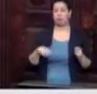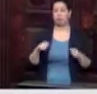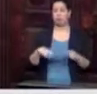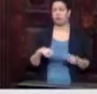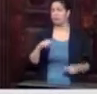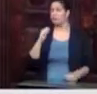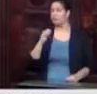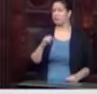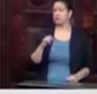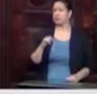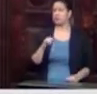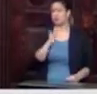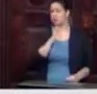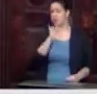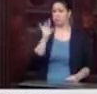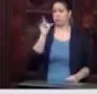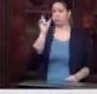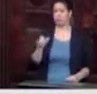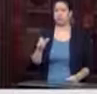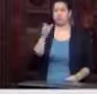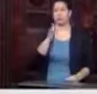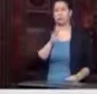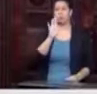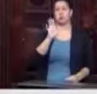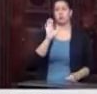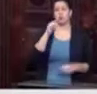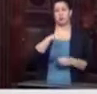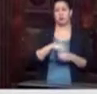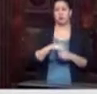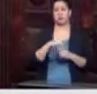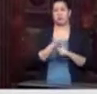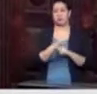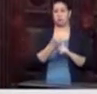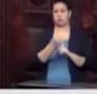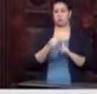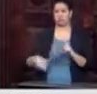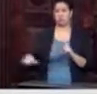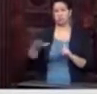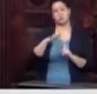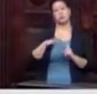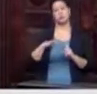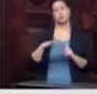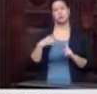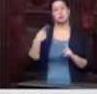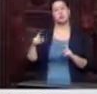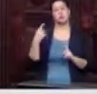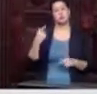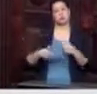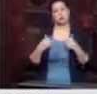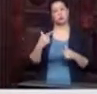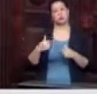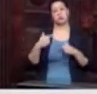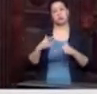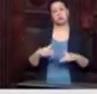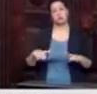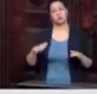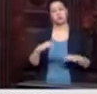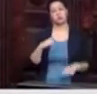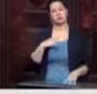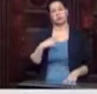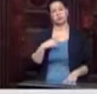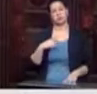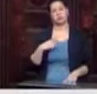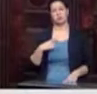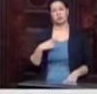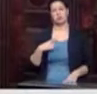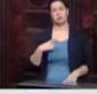se não individualmente, mas dentro do corpo social como um todo, as condições de trabalho de todas essas categorias